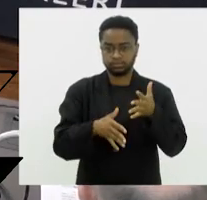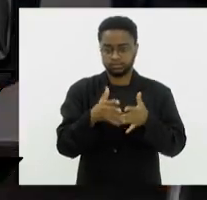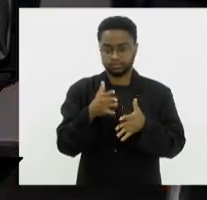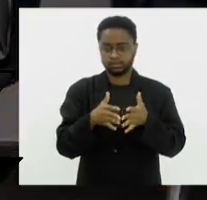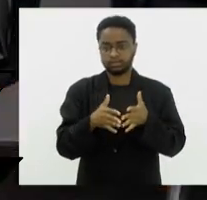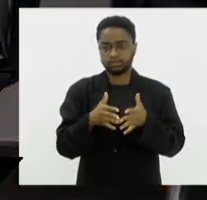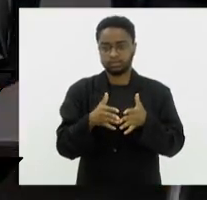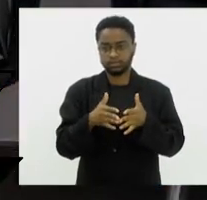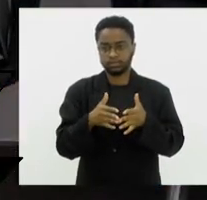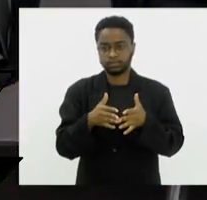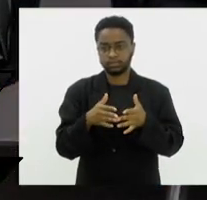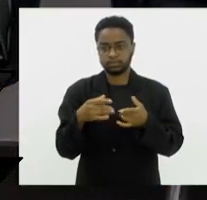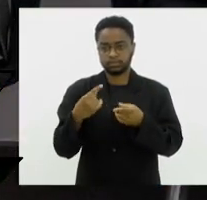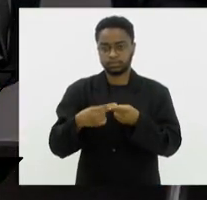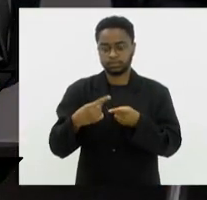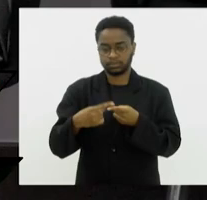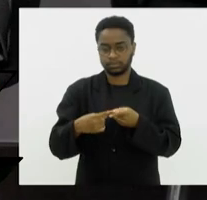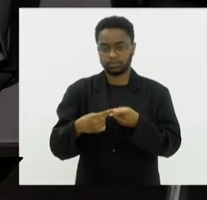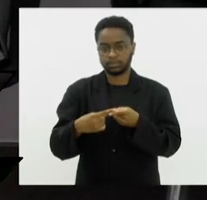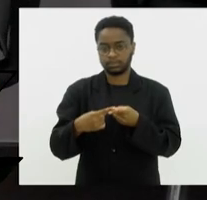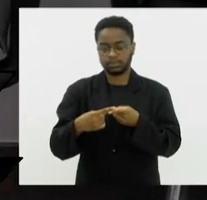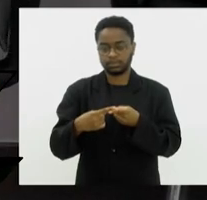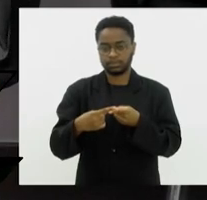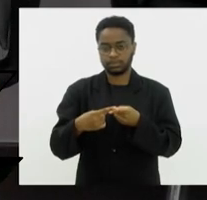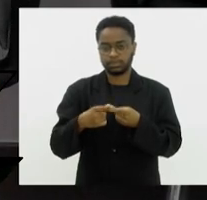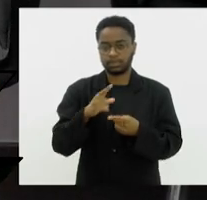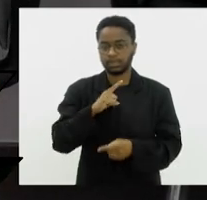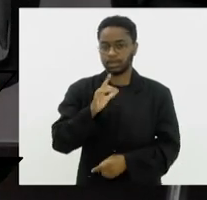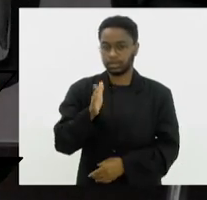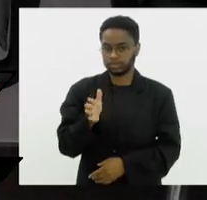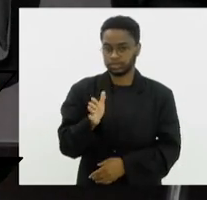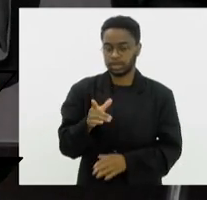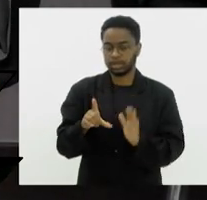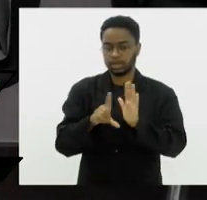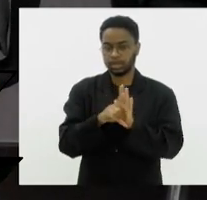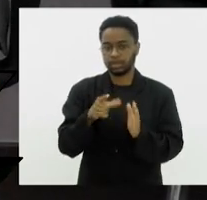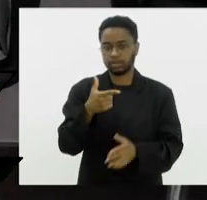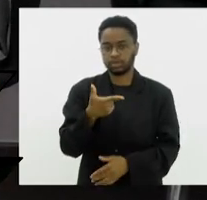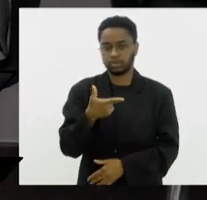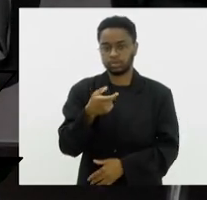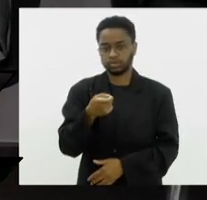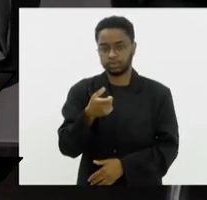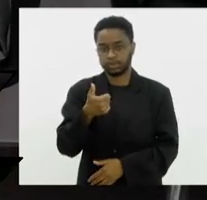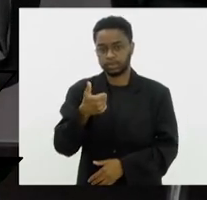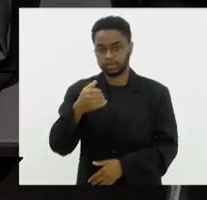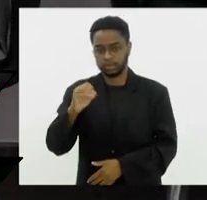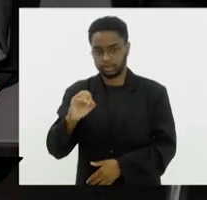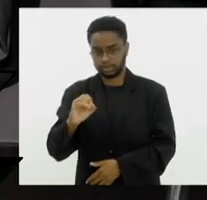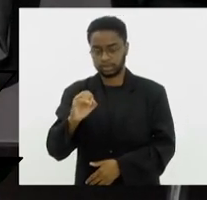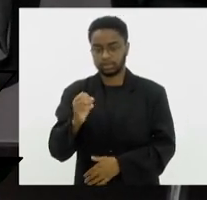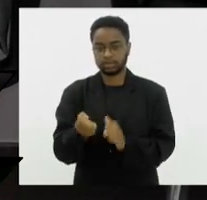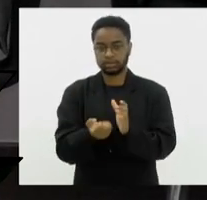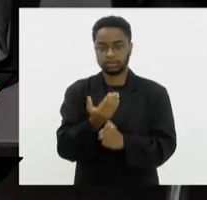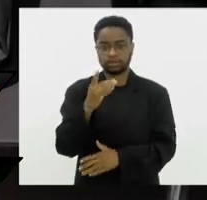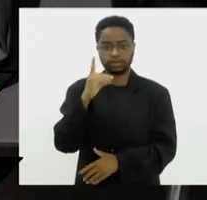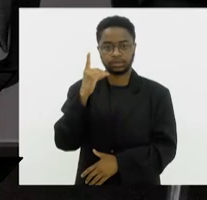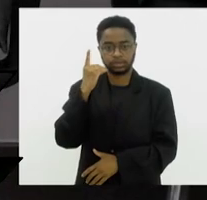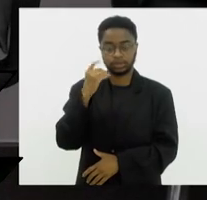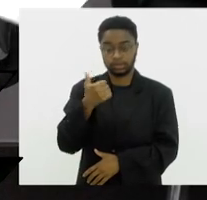prejudicabilidade, porque existe a lei 2010... de 10 de julho